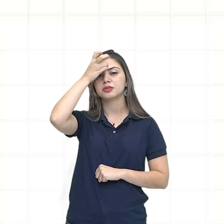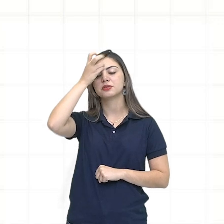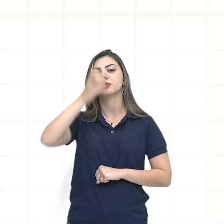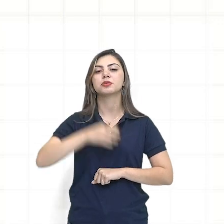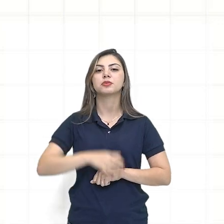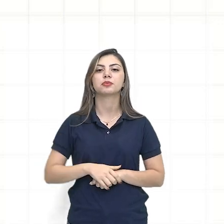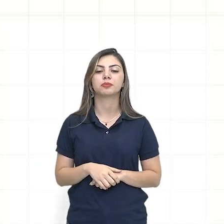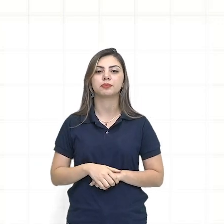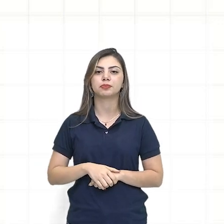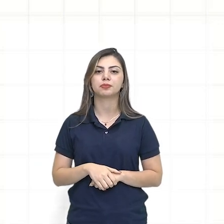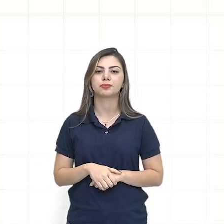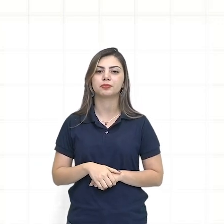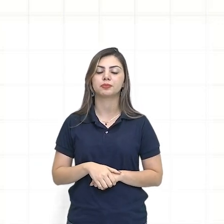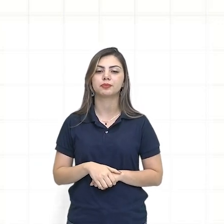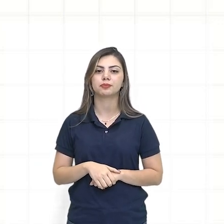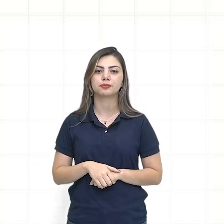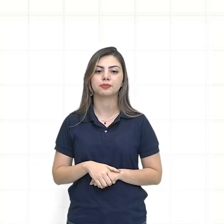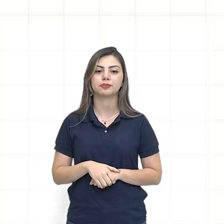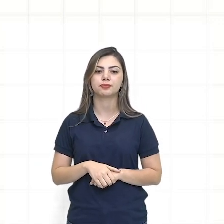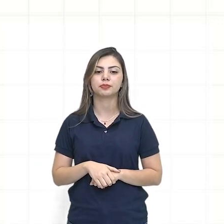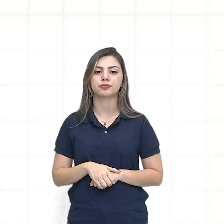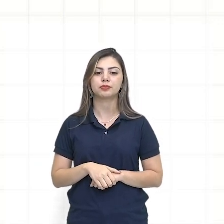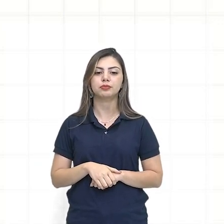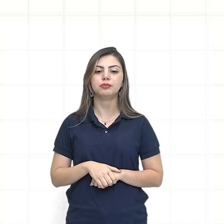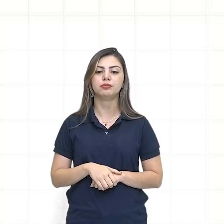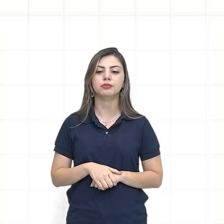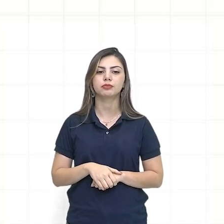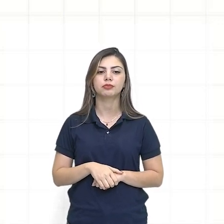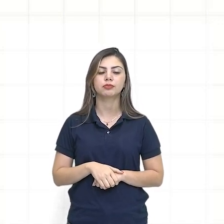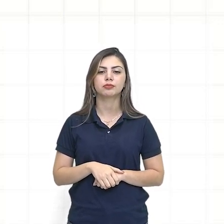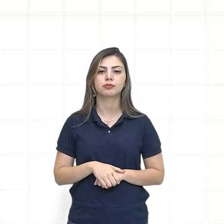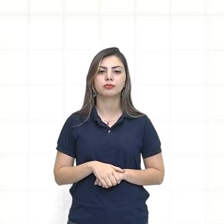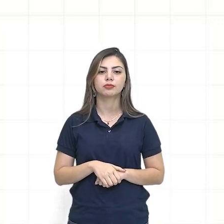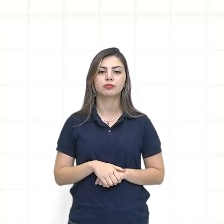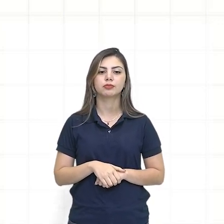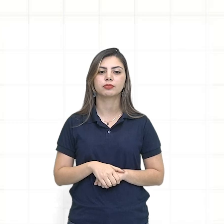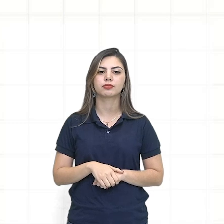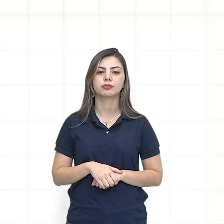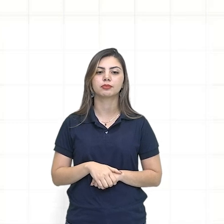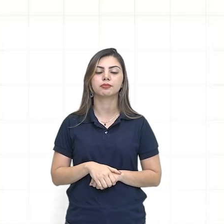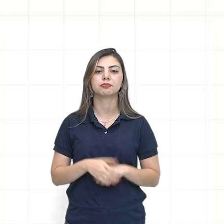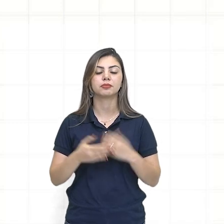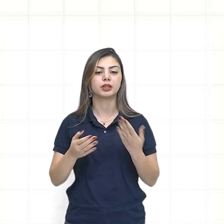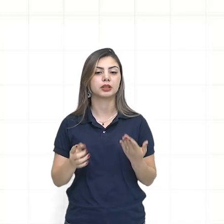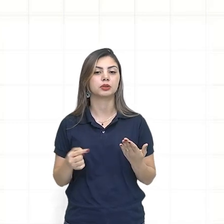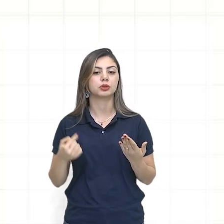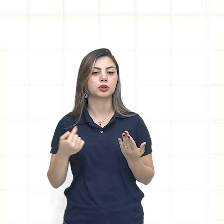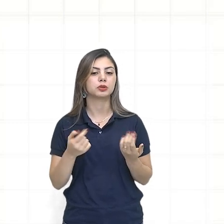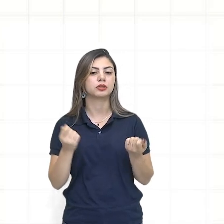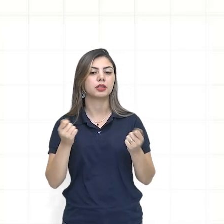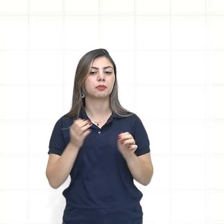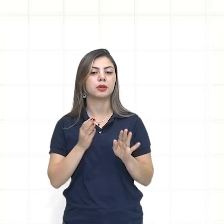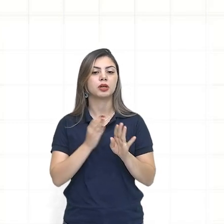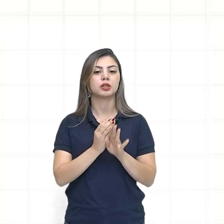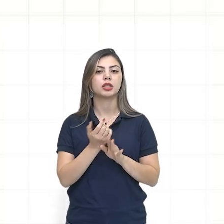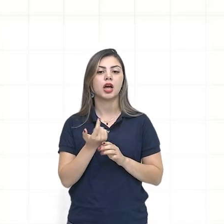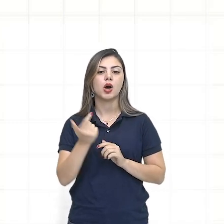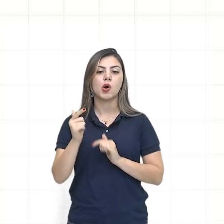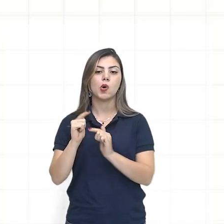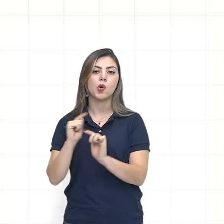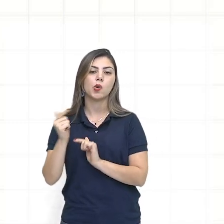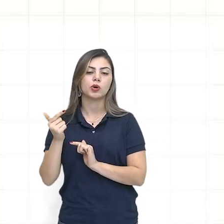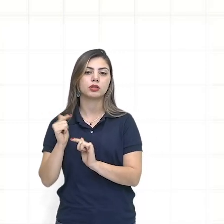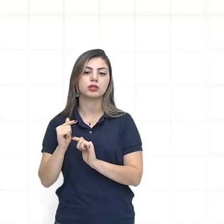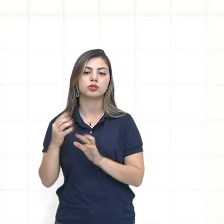Correto? Ok. Então, ó, para obter a representação de outras